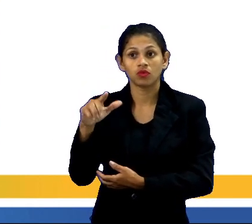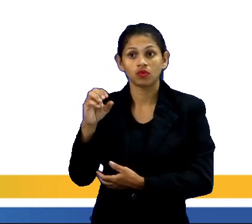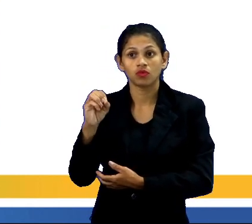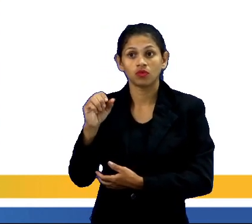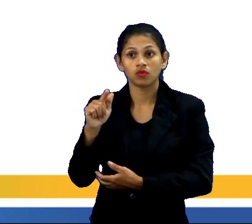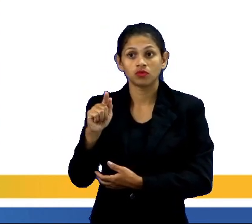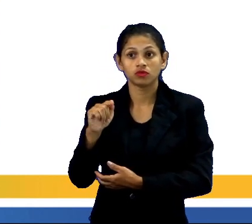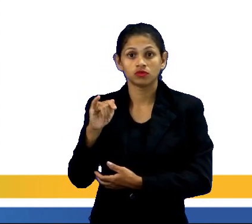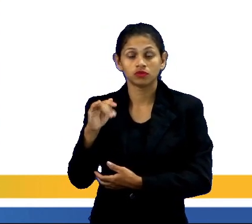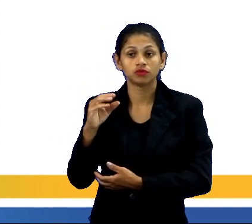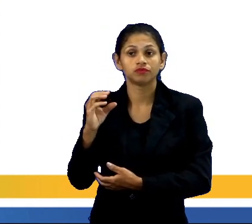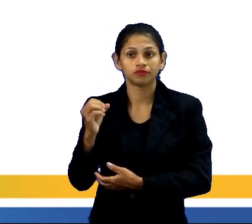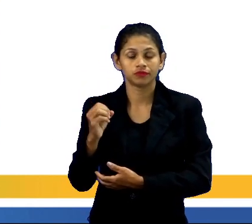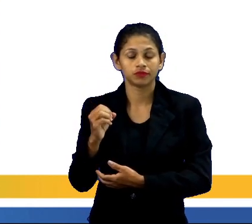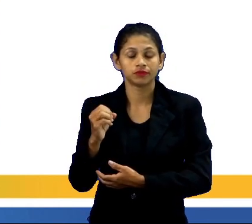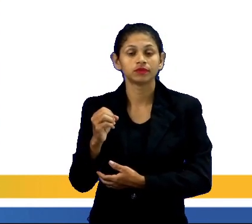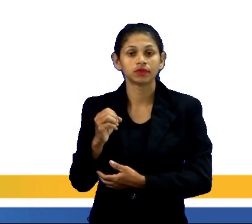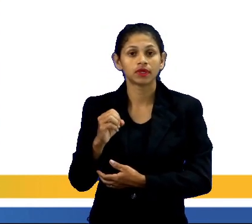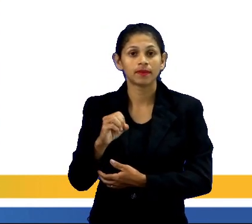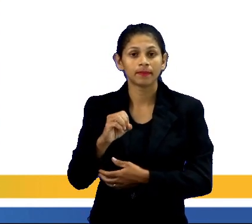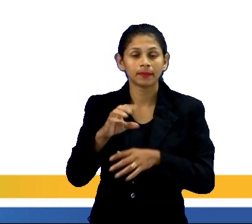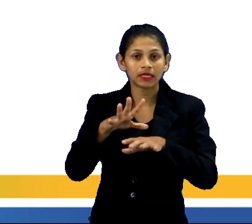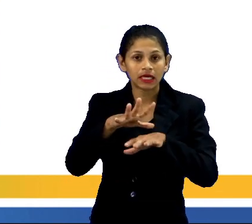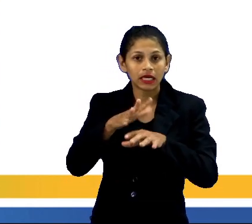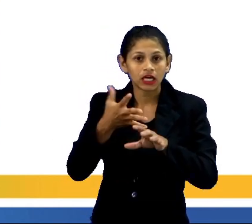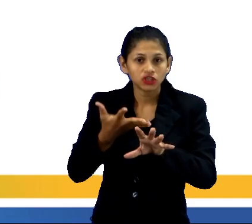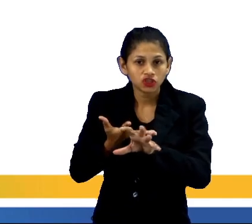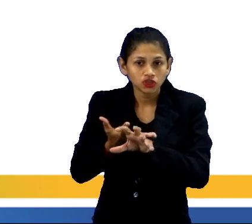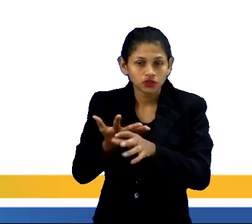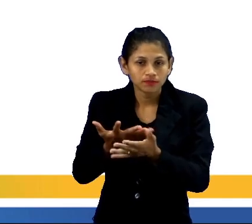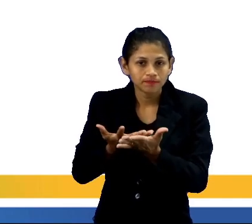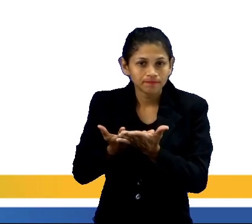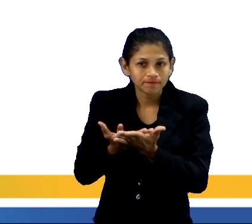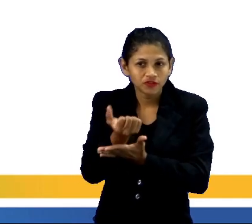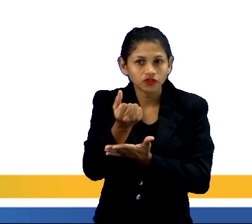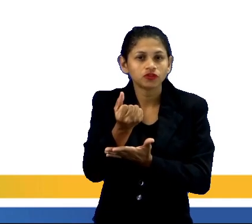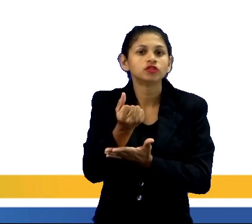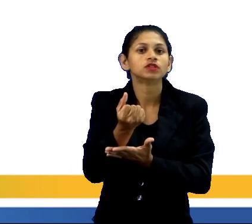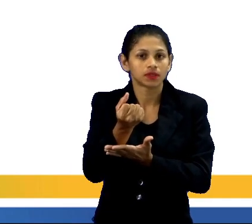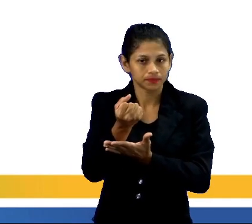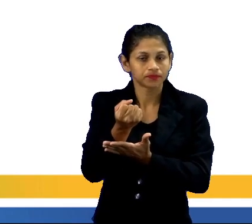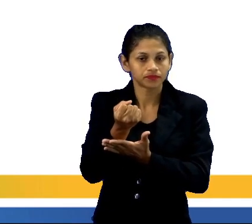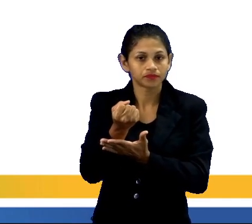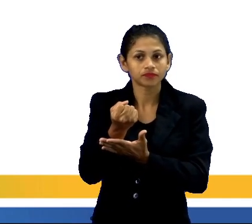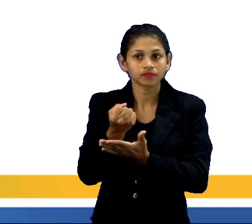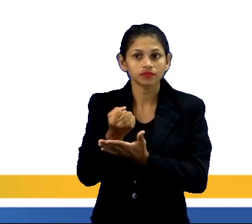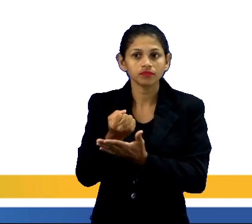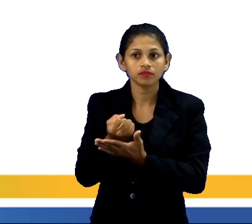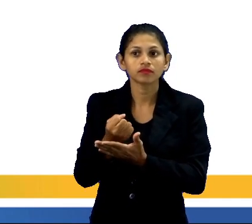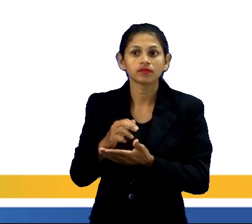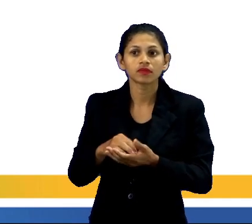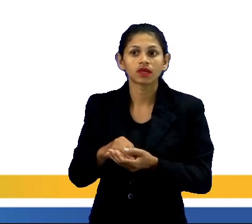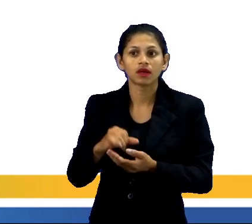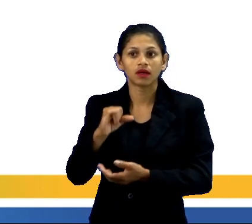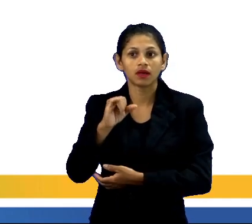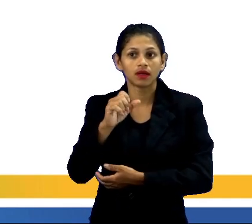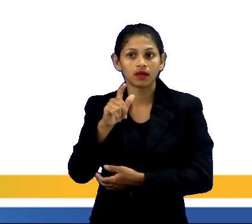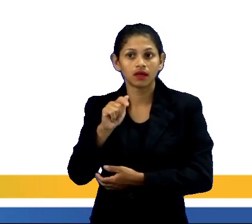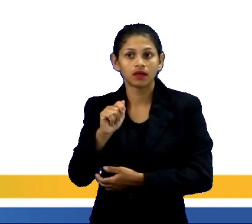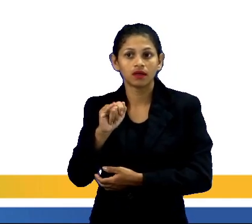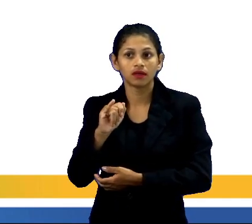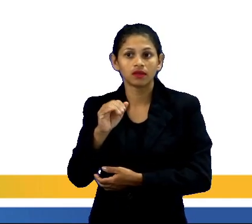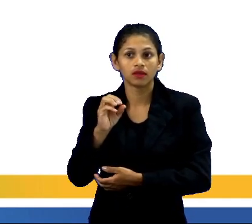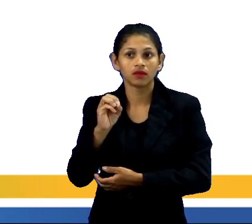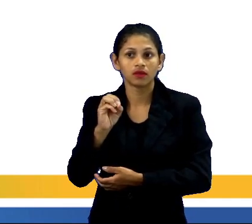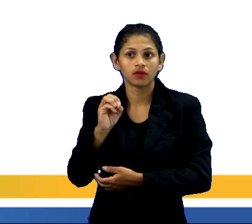é realizado para fazer a remoção ali do tumor. A gente tem a quimioterapia, né, que é mais conhecida, então ela é